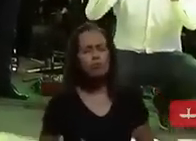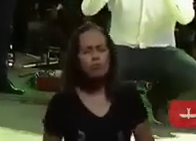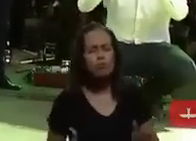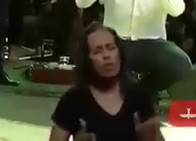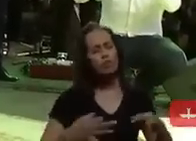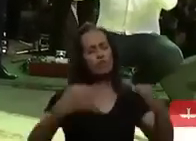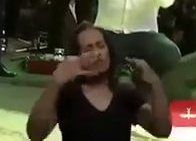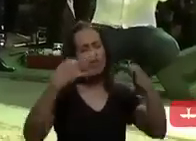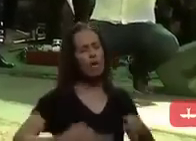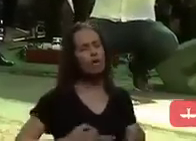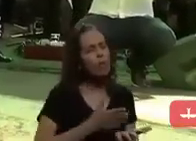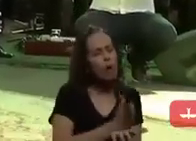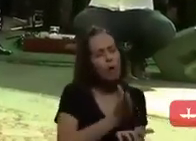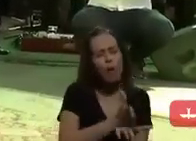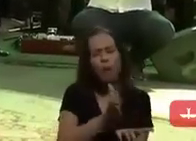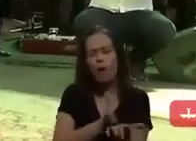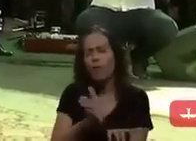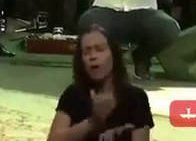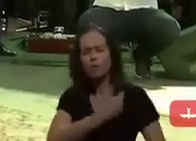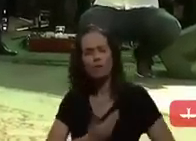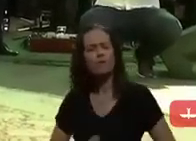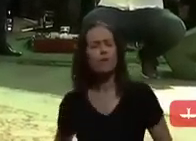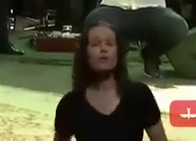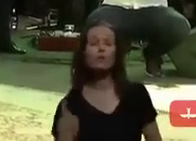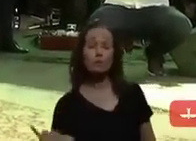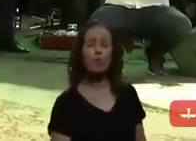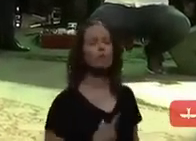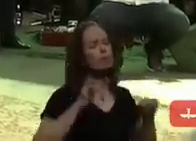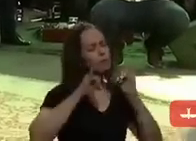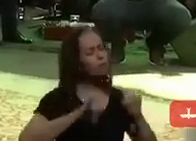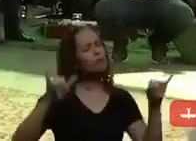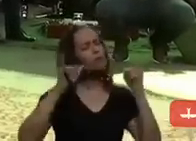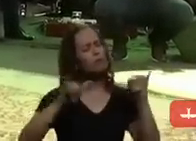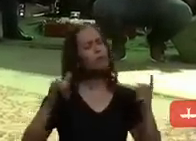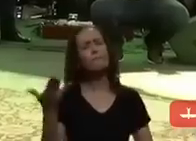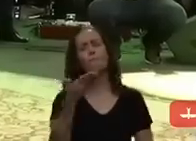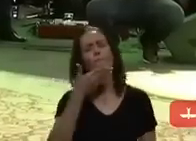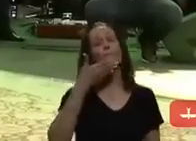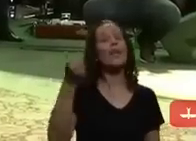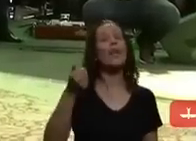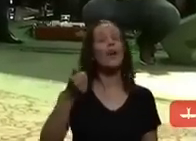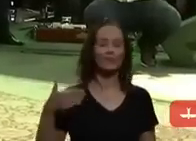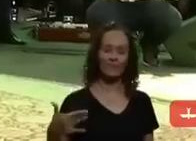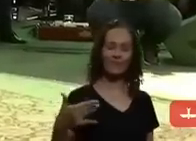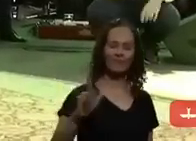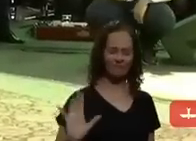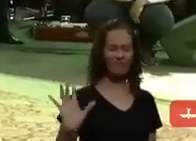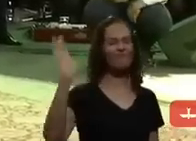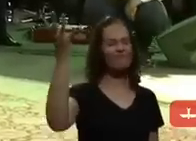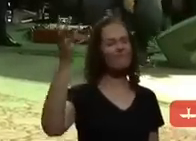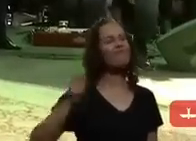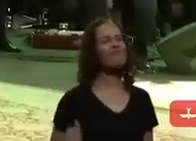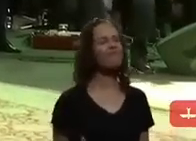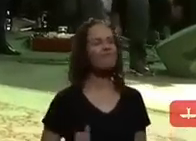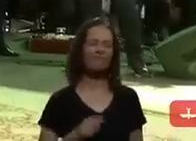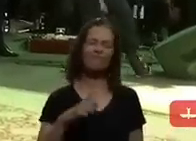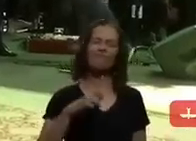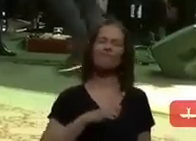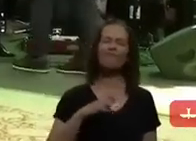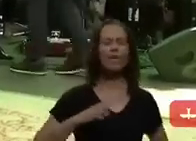cada esfera do governo, nós declaramos: o melhor está por vir. há um